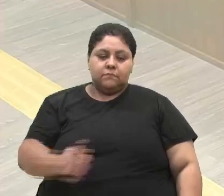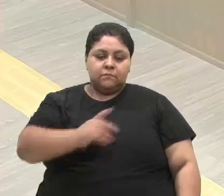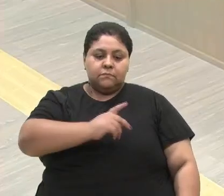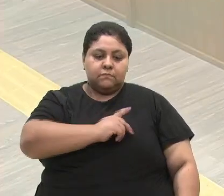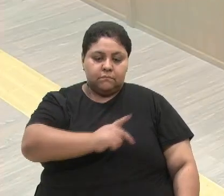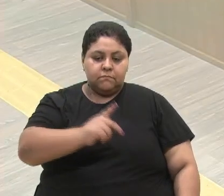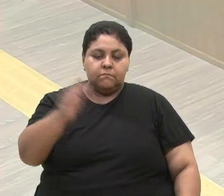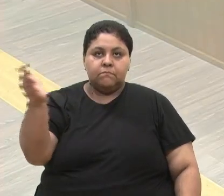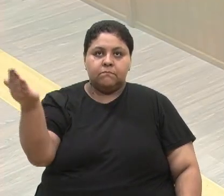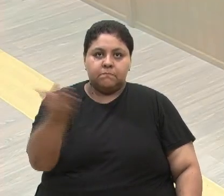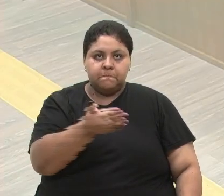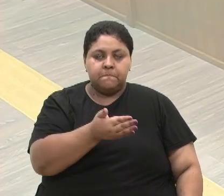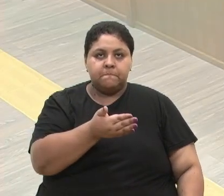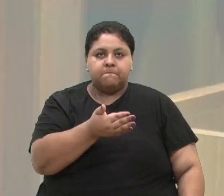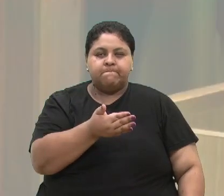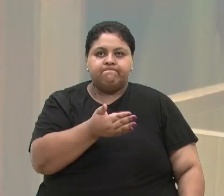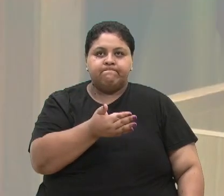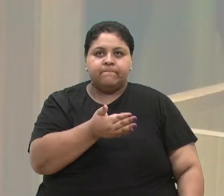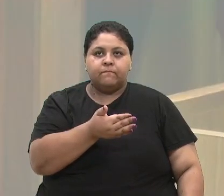Caros colegas,